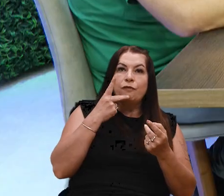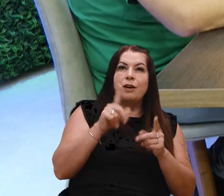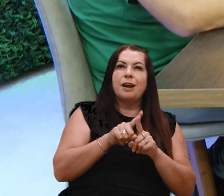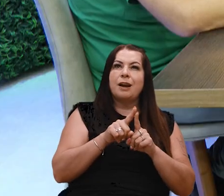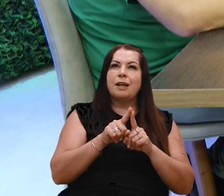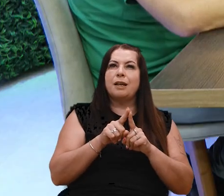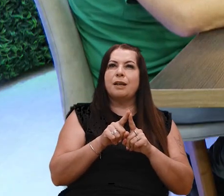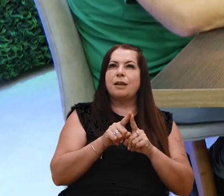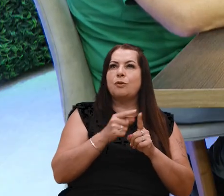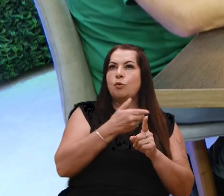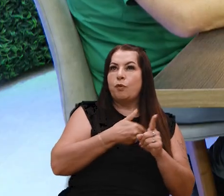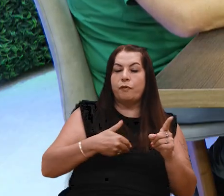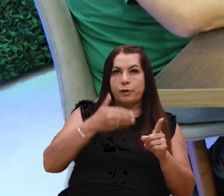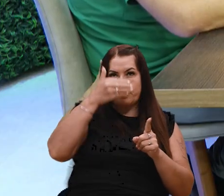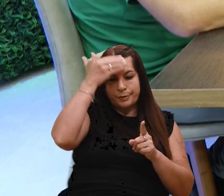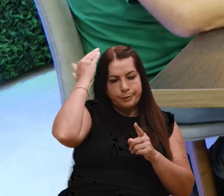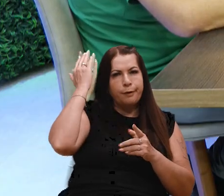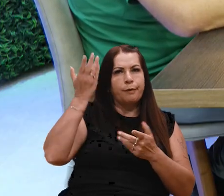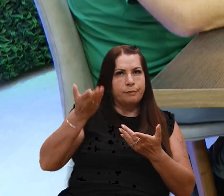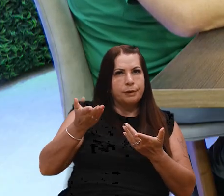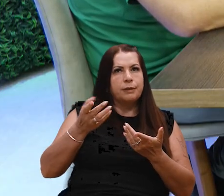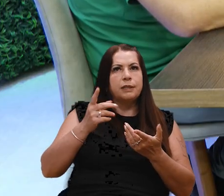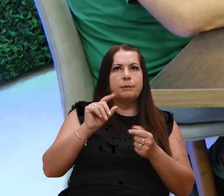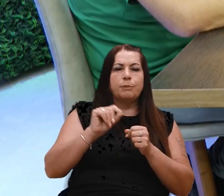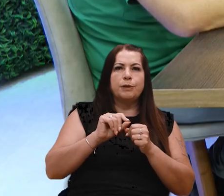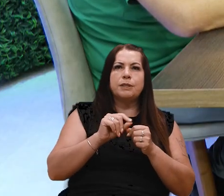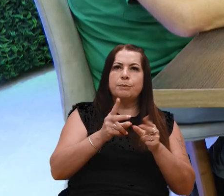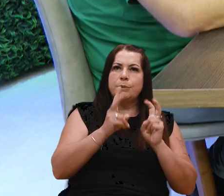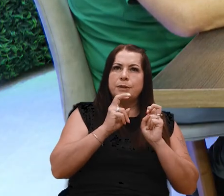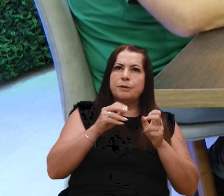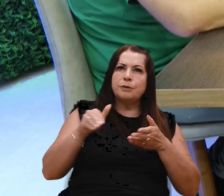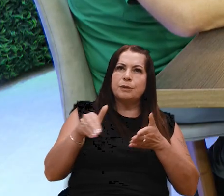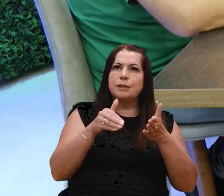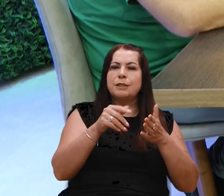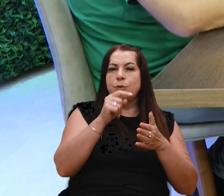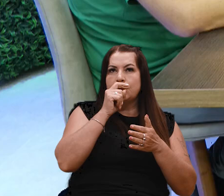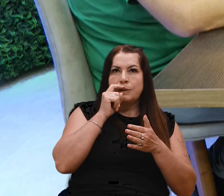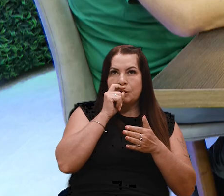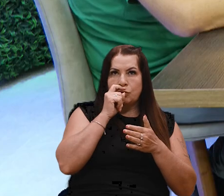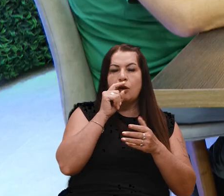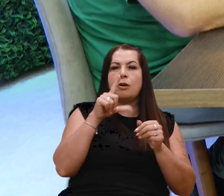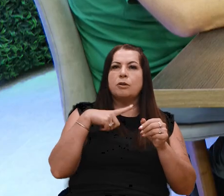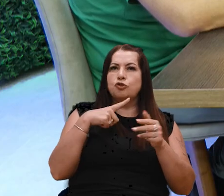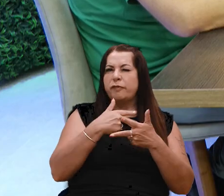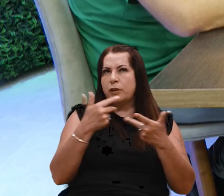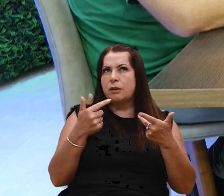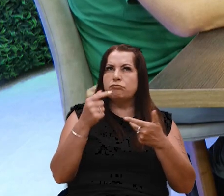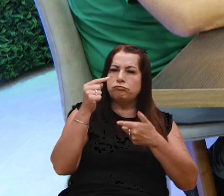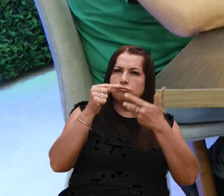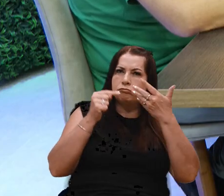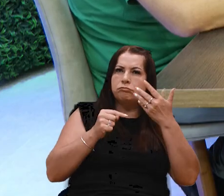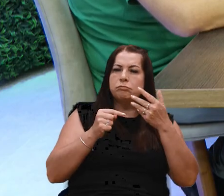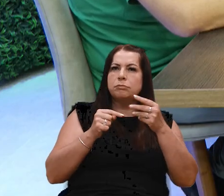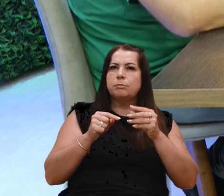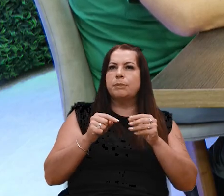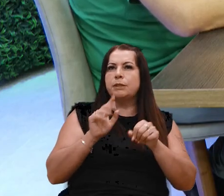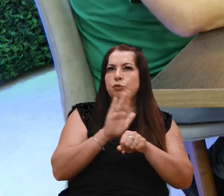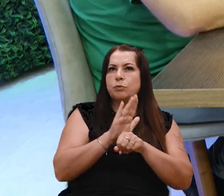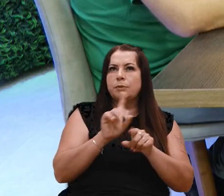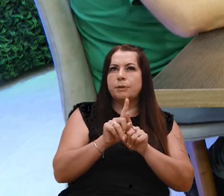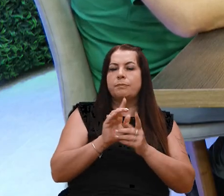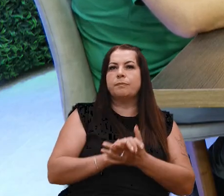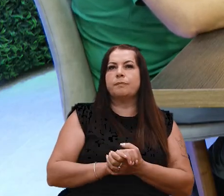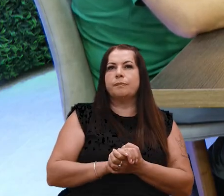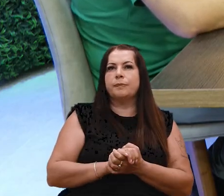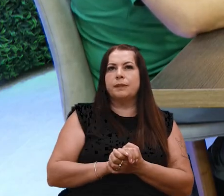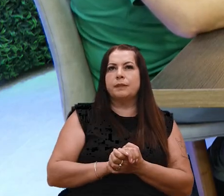governo Alceu ainda, né? Então, depois modificado o trajeto pelo governo Sartori e tiveram algumas outras interferências. São